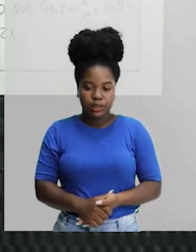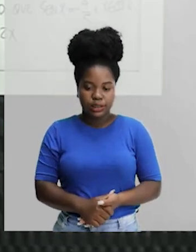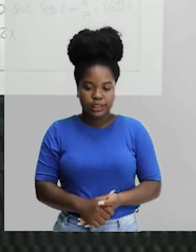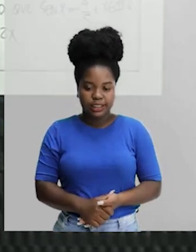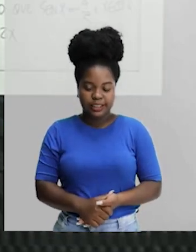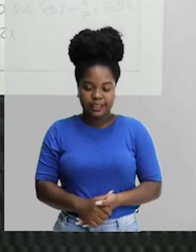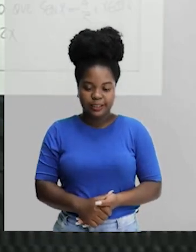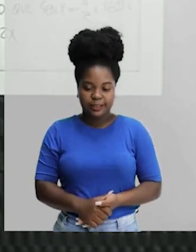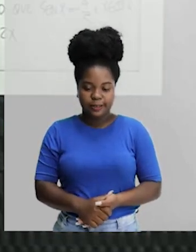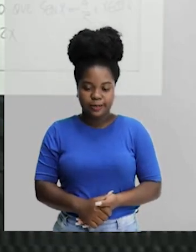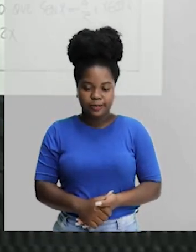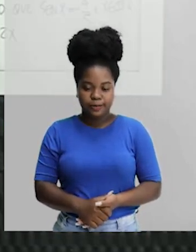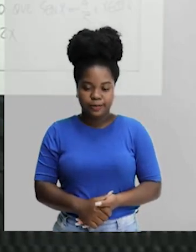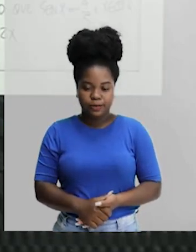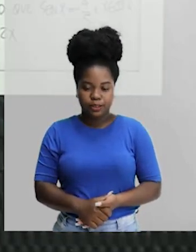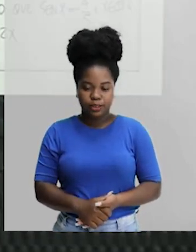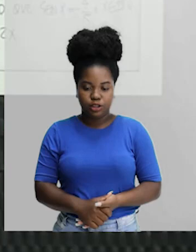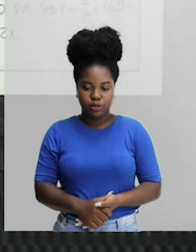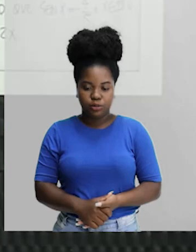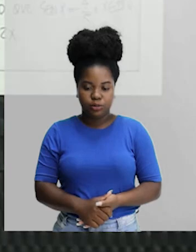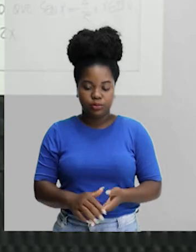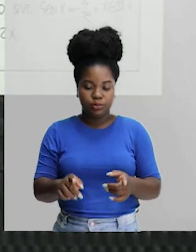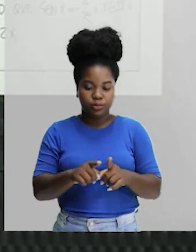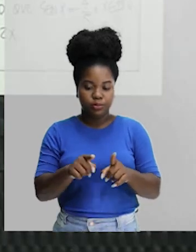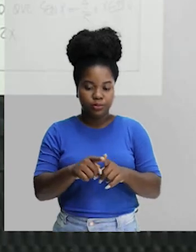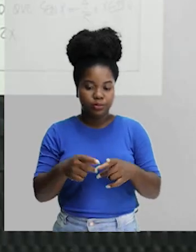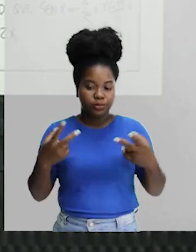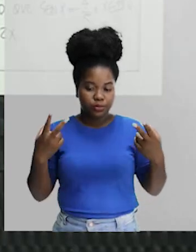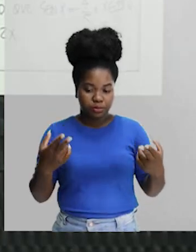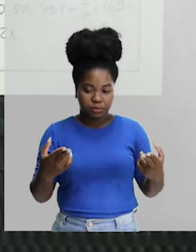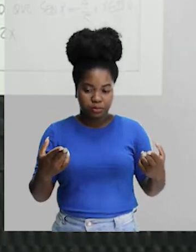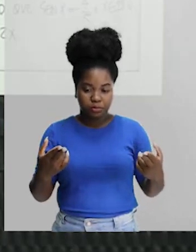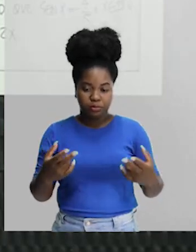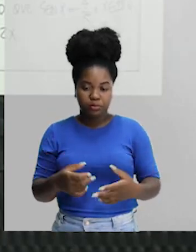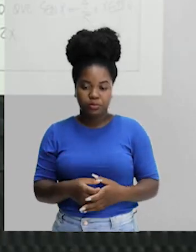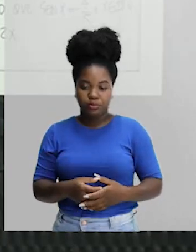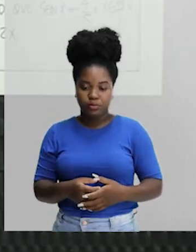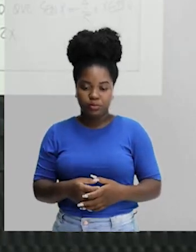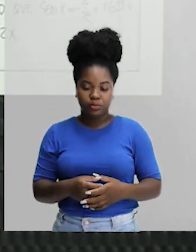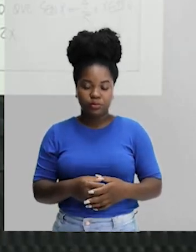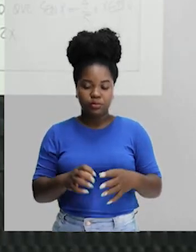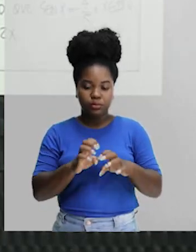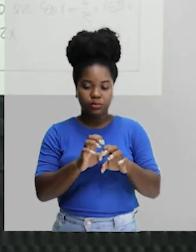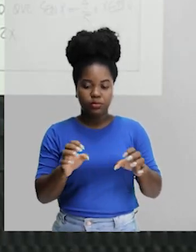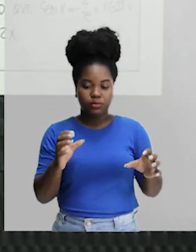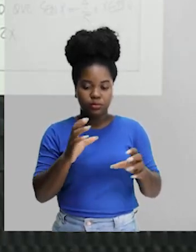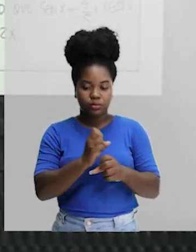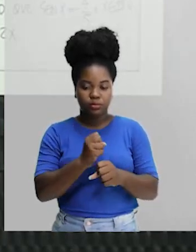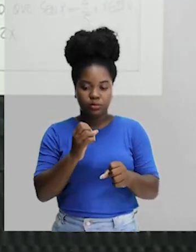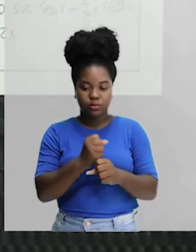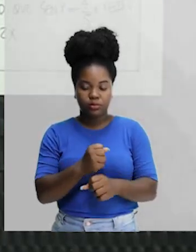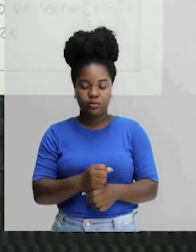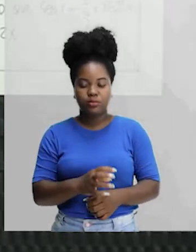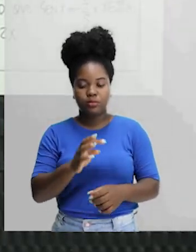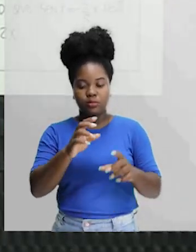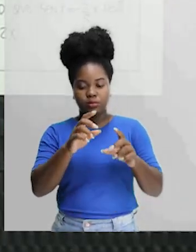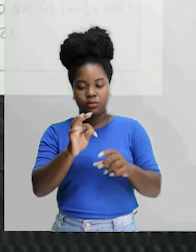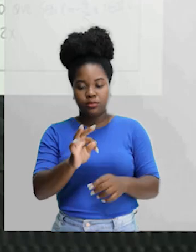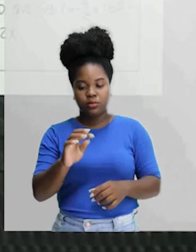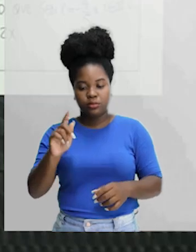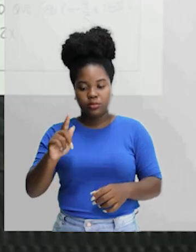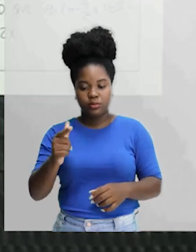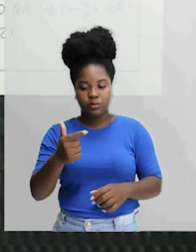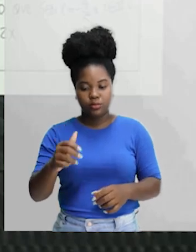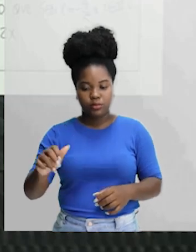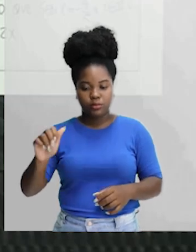vamos lá, vamos fazer a mesma coisa, o mesmo artifício, né? Que é utilizando a fórmula da soma, né? Então esse tangente de